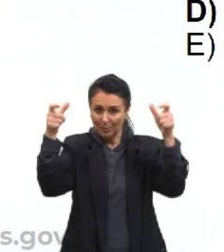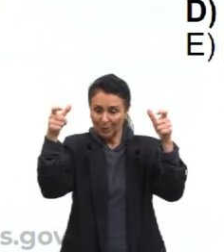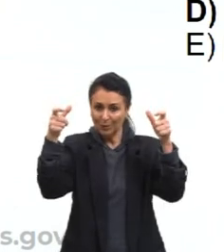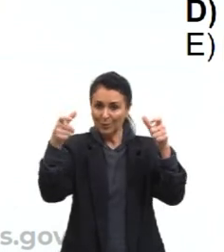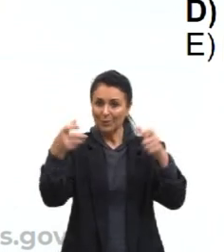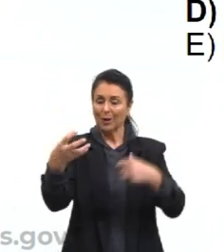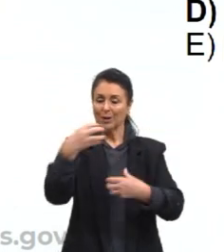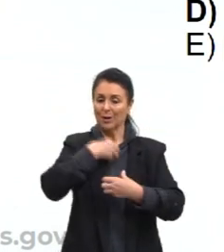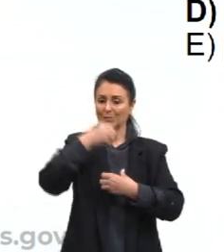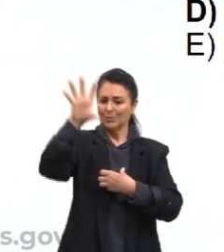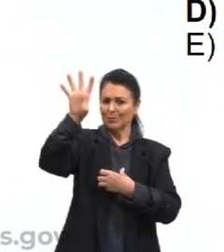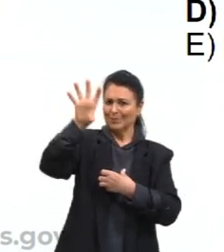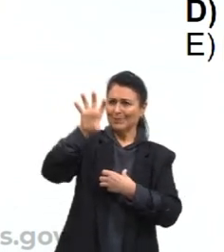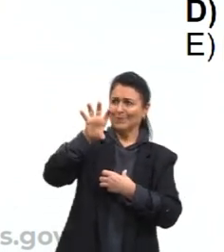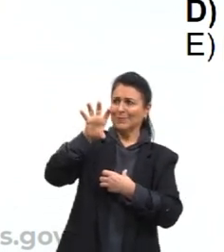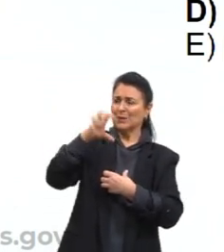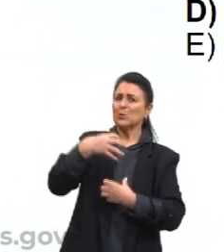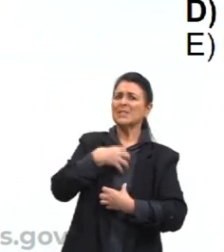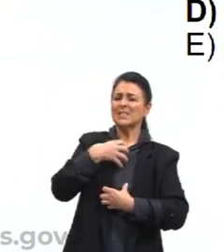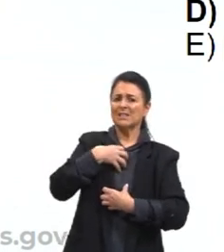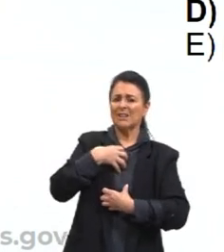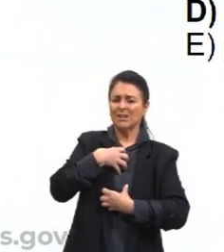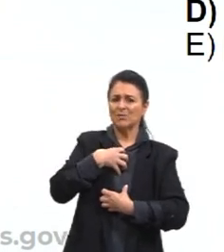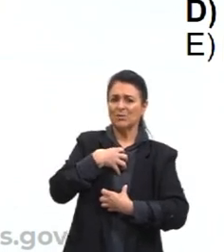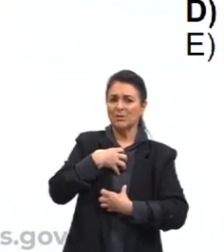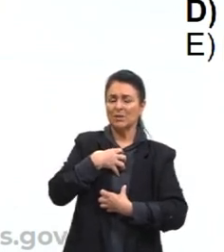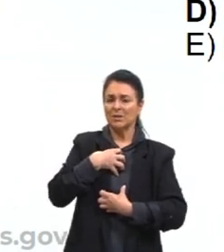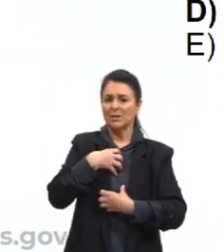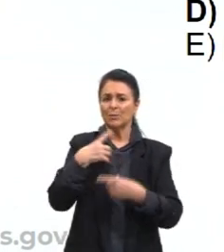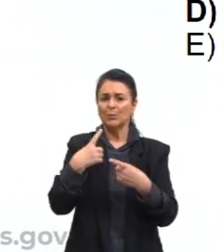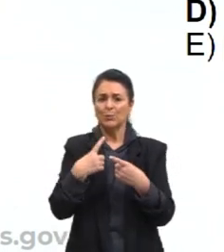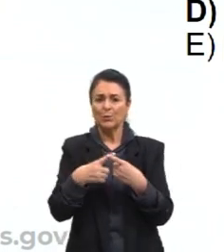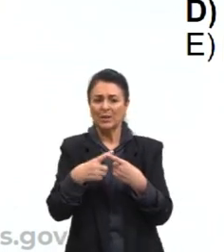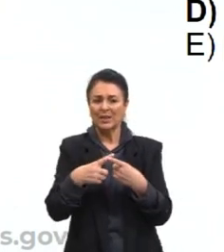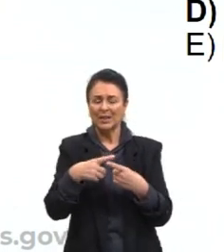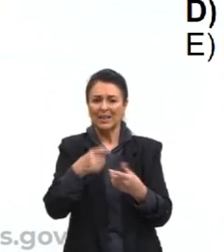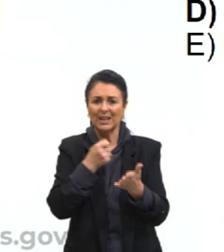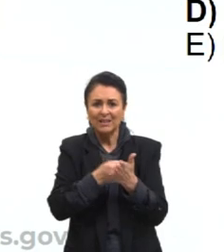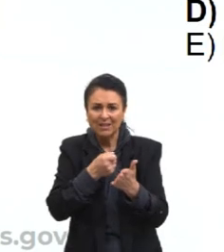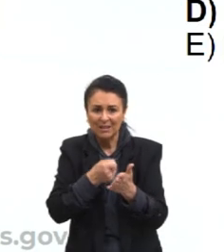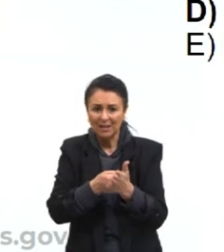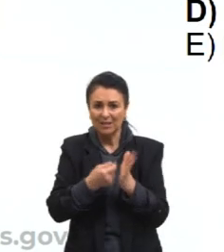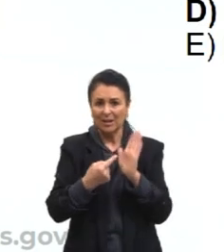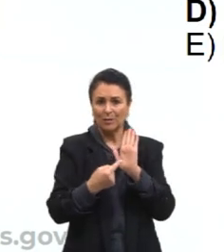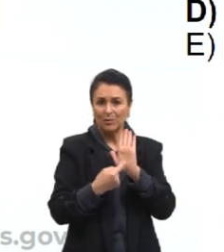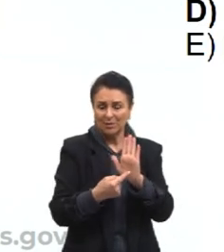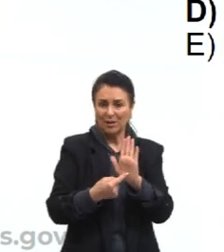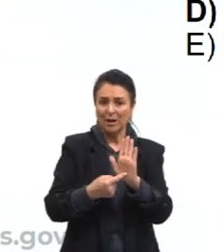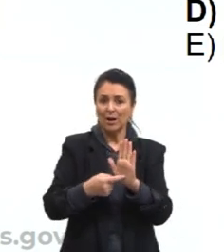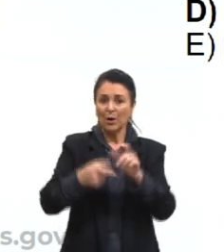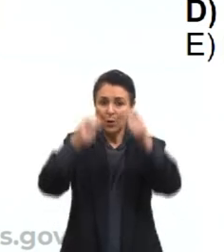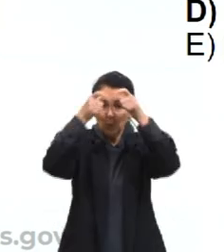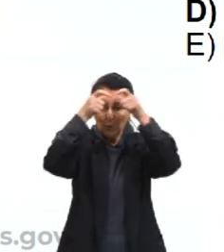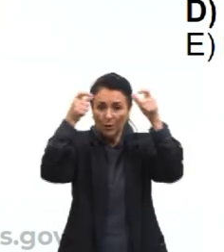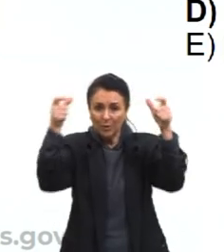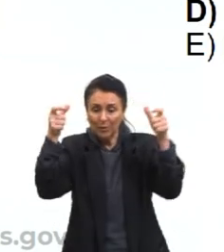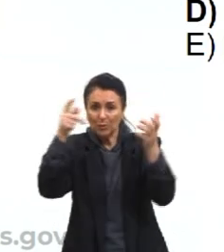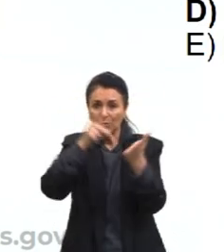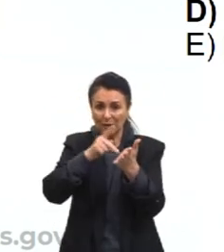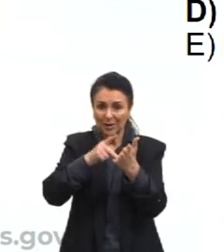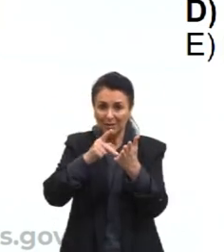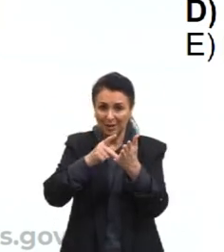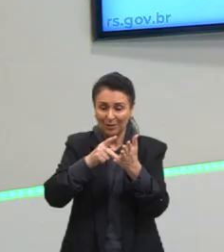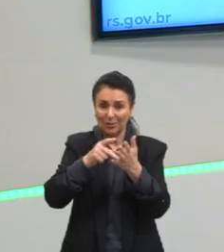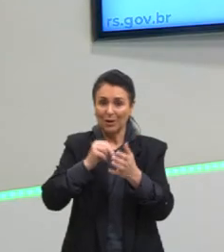Aristóteles ele ele concebe né ele entende sendo o conhecimento verdadeiro para o ser humano a intuição